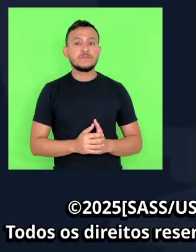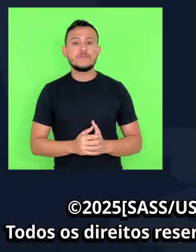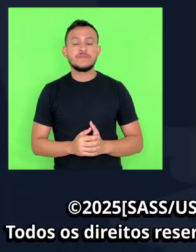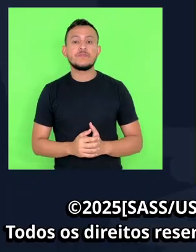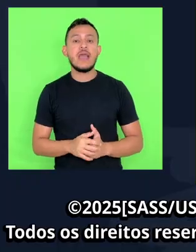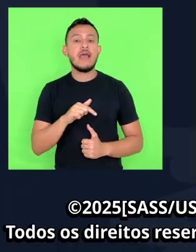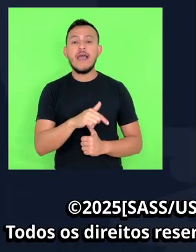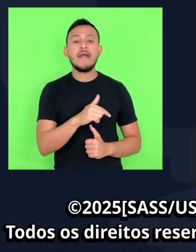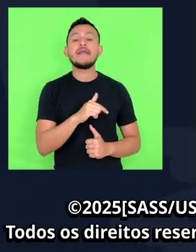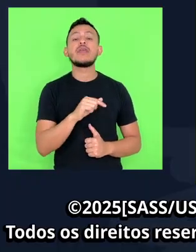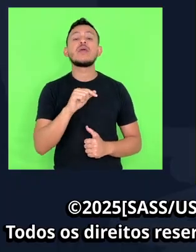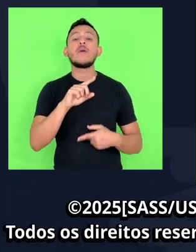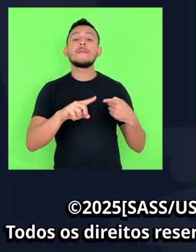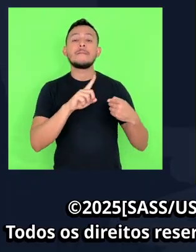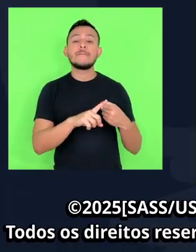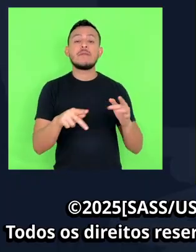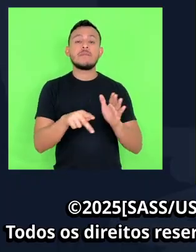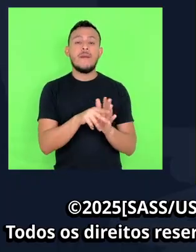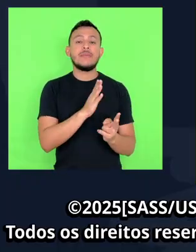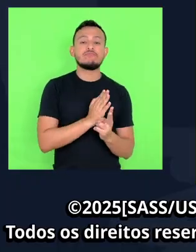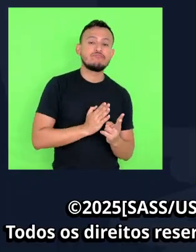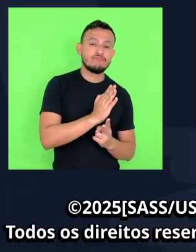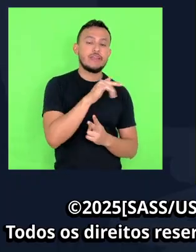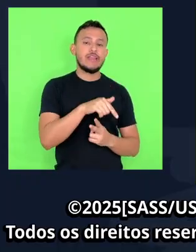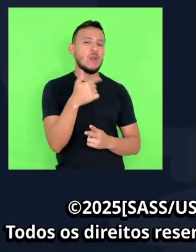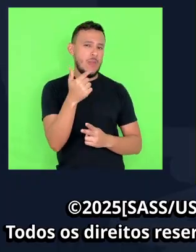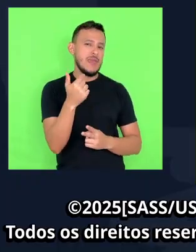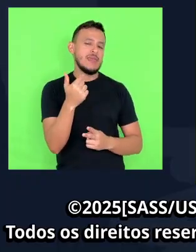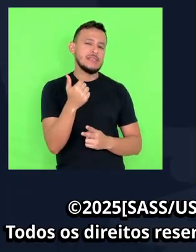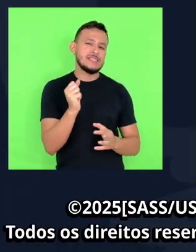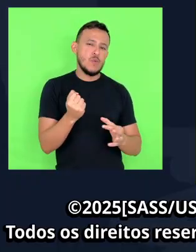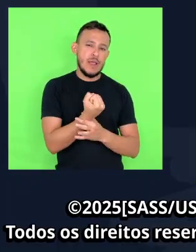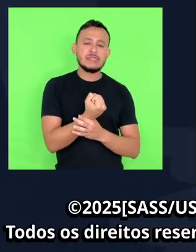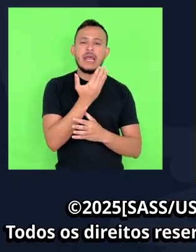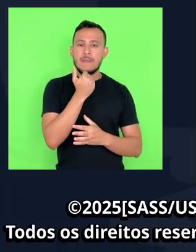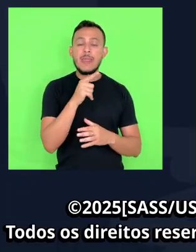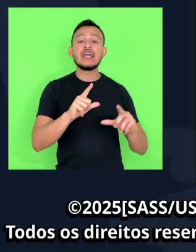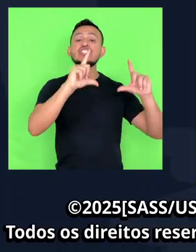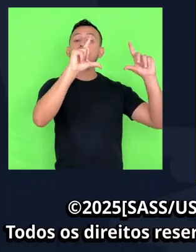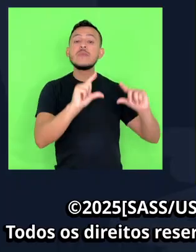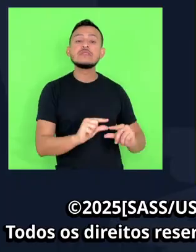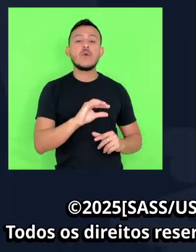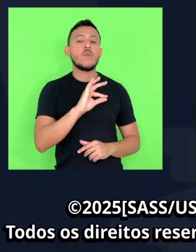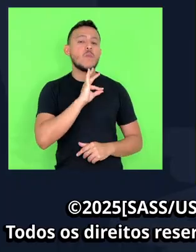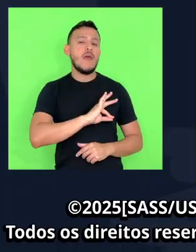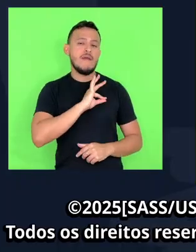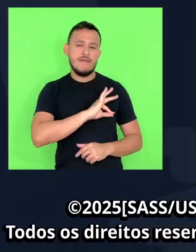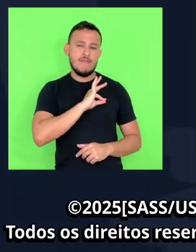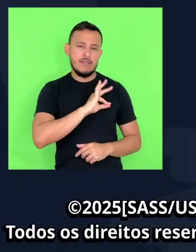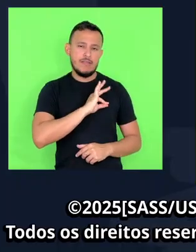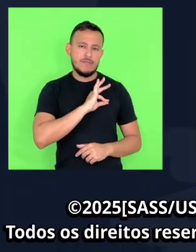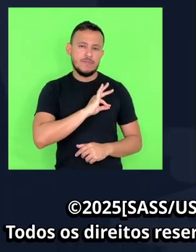e mostra esse primeiro caminho da insegurança alimentar com a diminuição da renda.